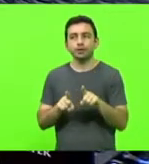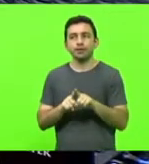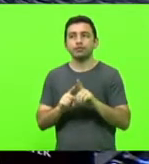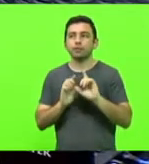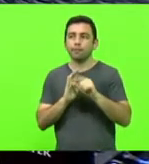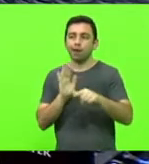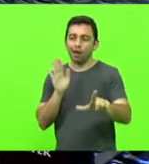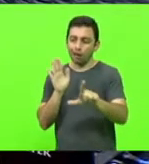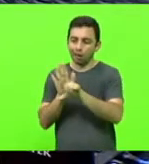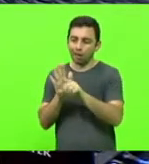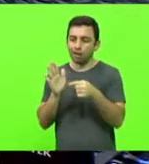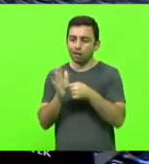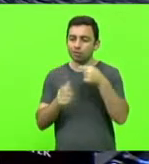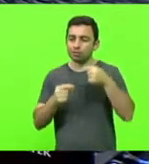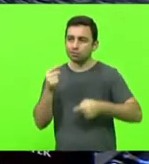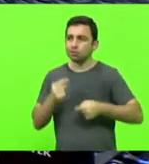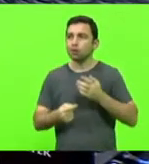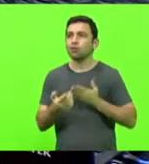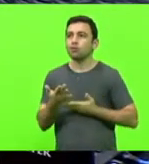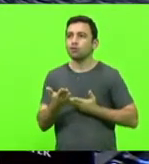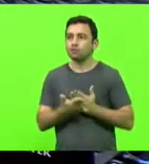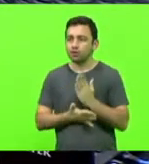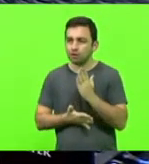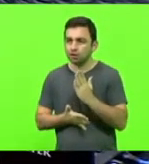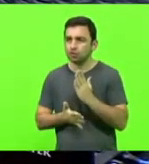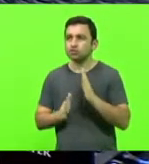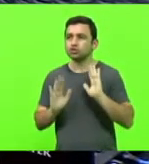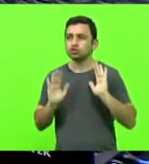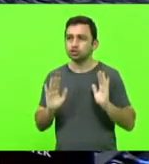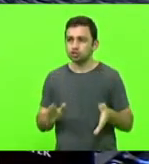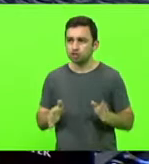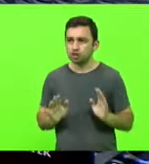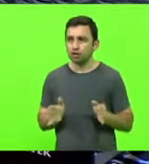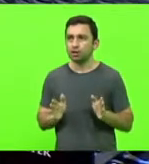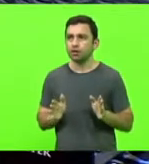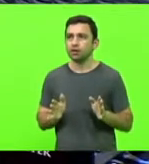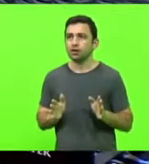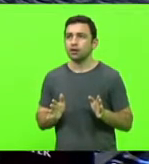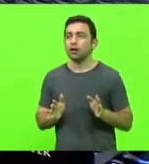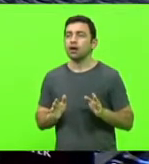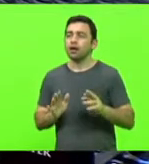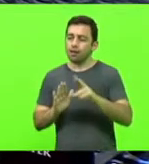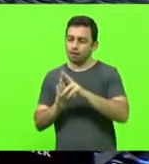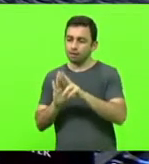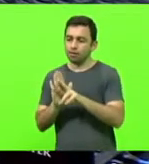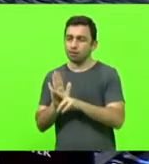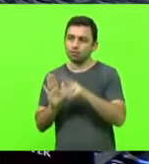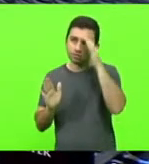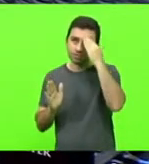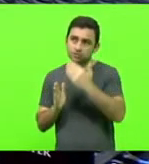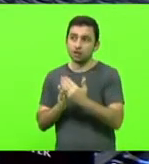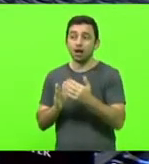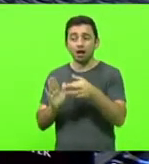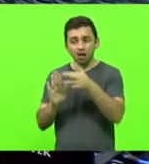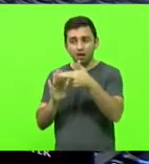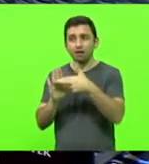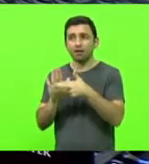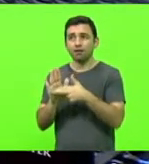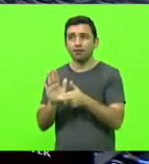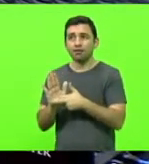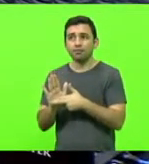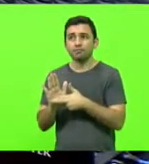lei discutida, aprovada, sancionada e regulamentada, porque na regulamentação que o bicho